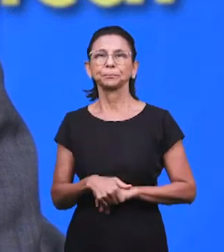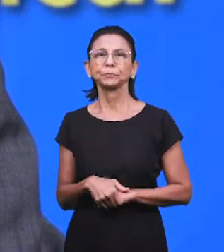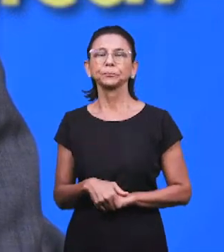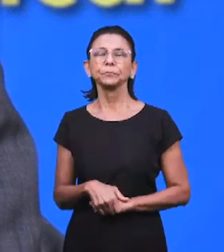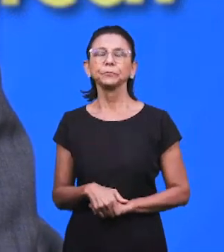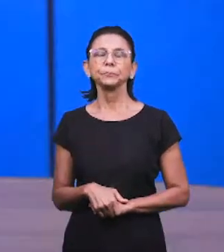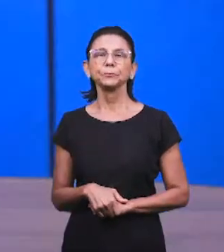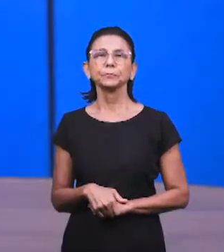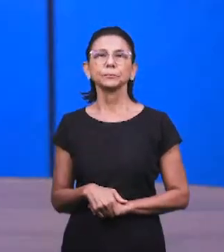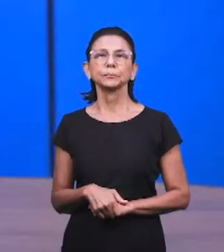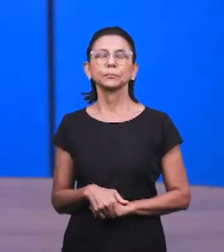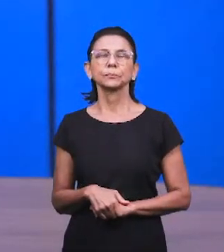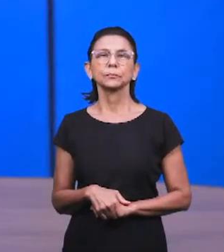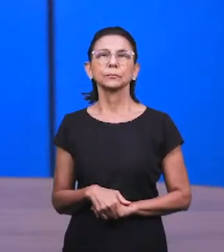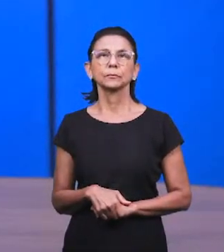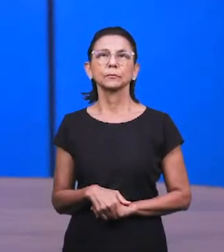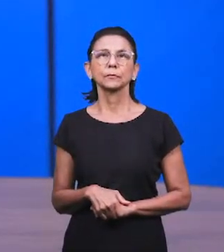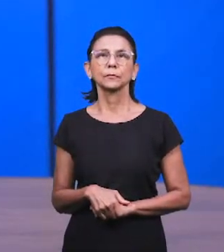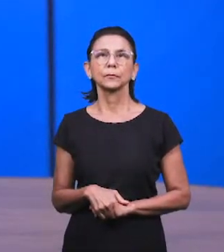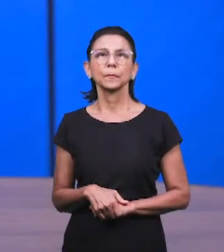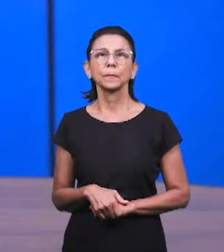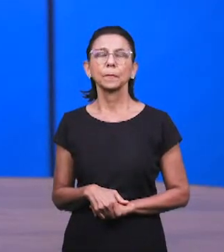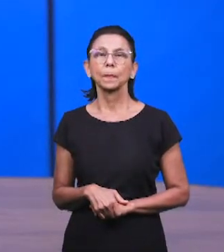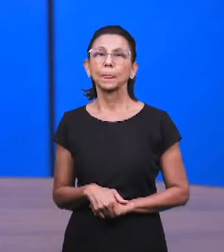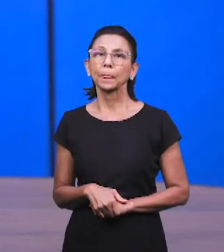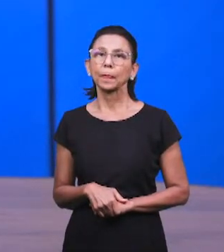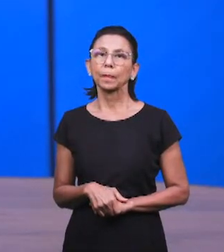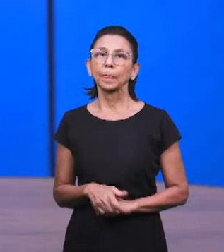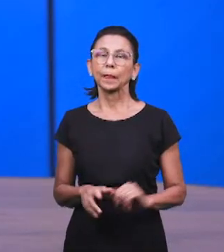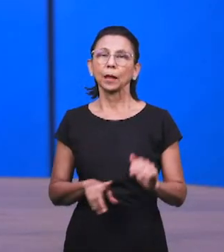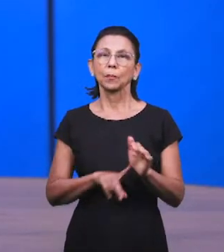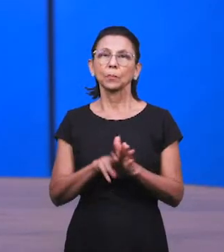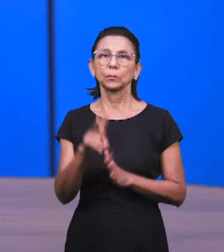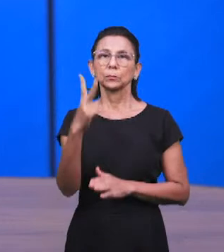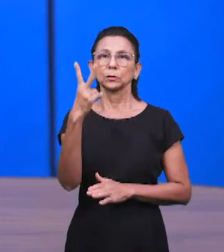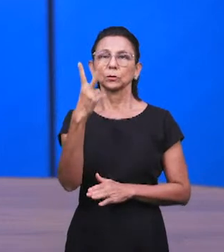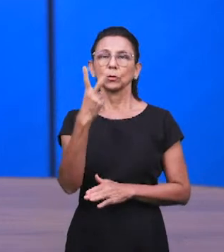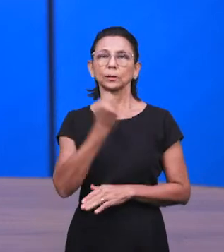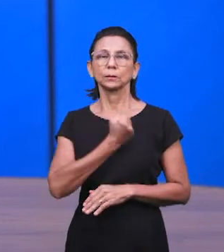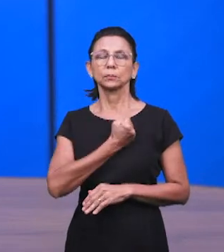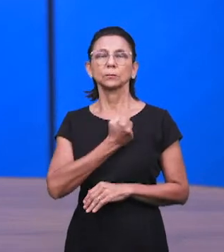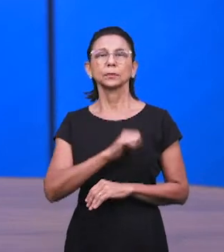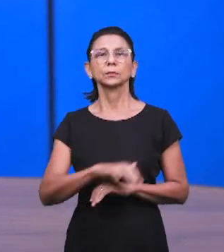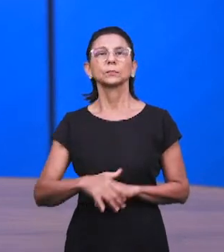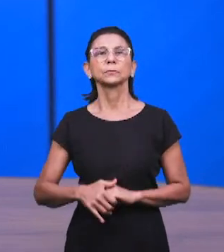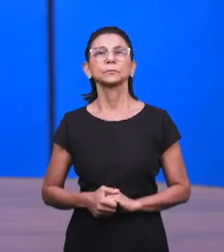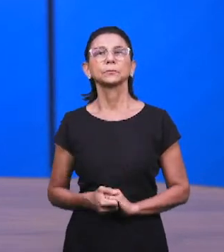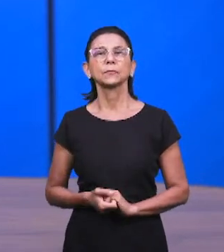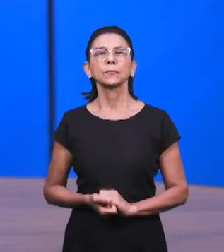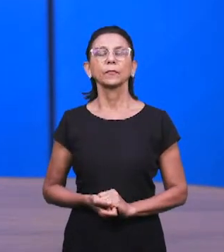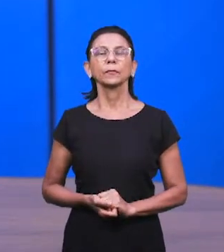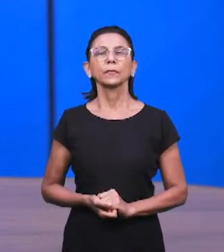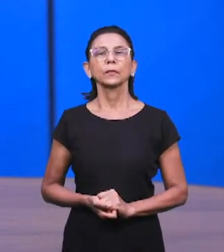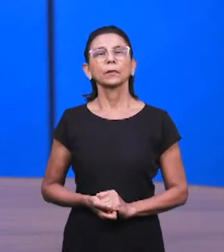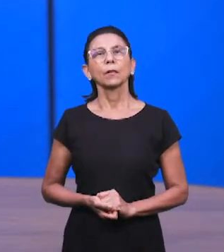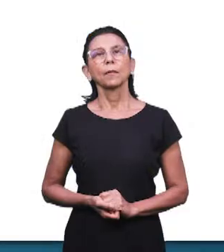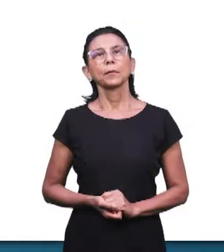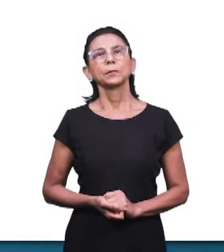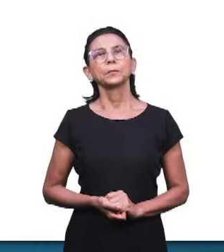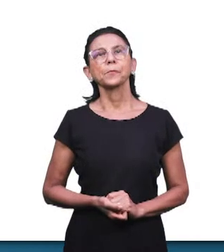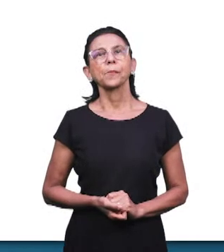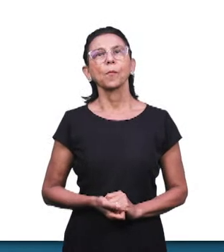a Jesus. Sim, irmãos, partindo agora para a nossa pergunta número 2. Vamos agora à pergunta número 2, que nós vamos ler agora, que diz